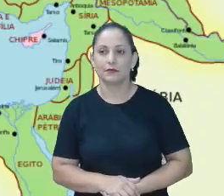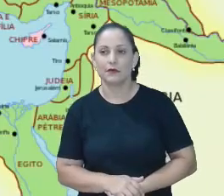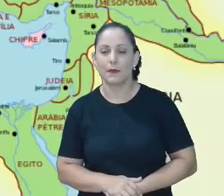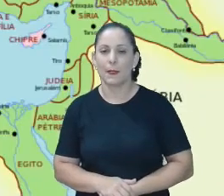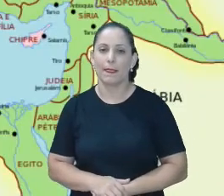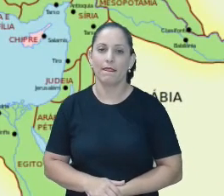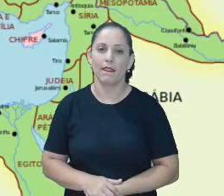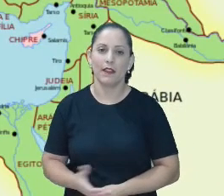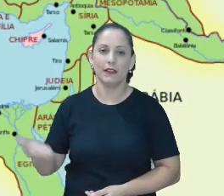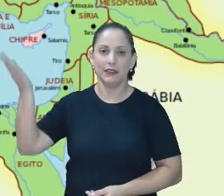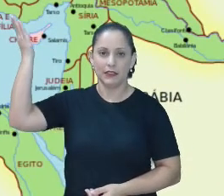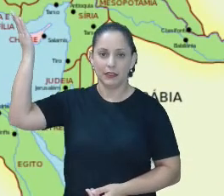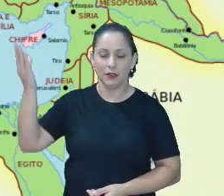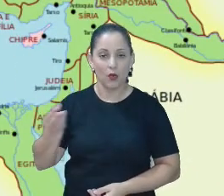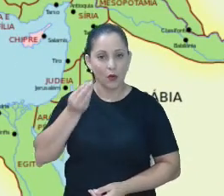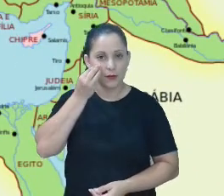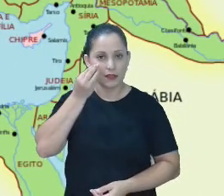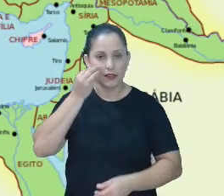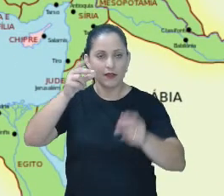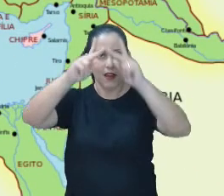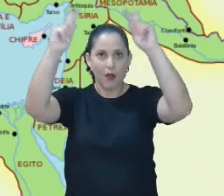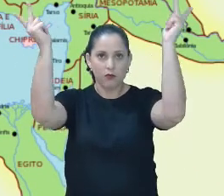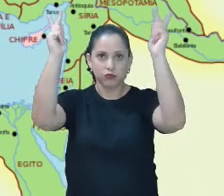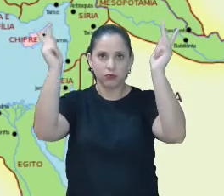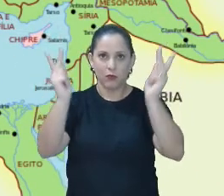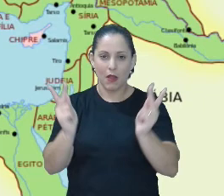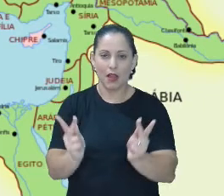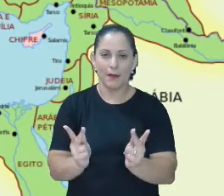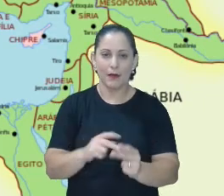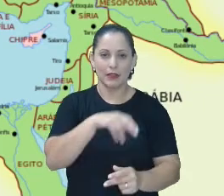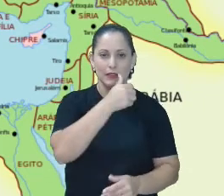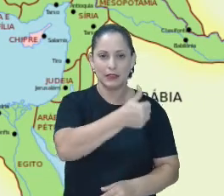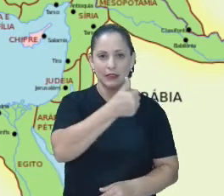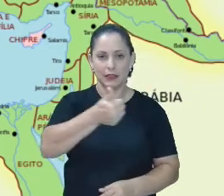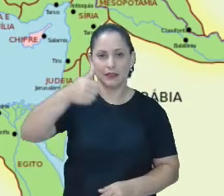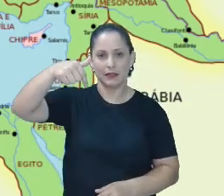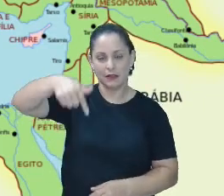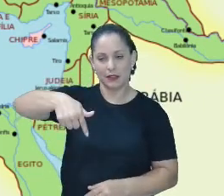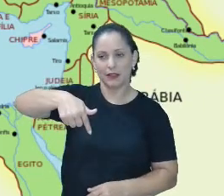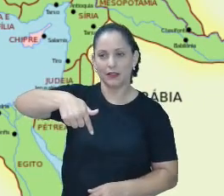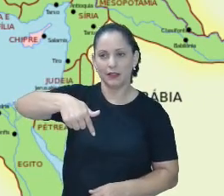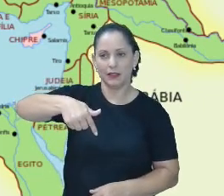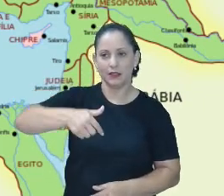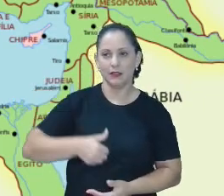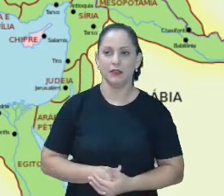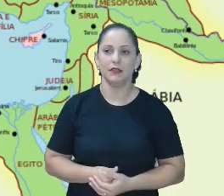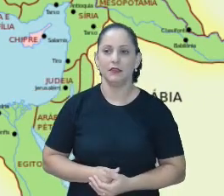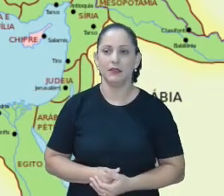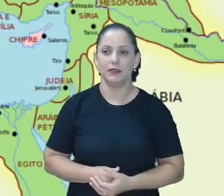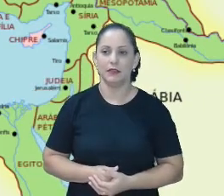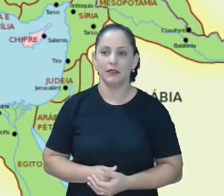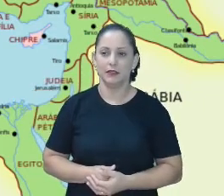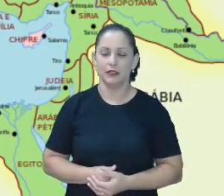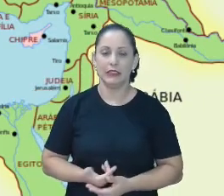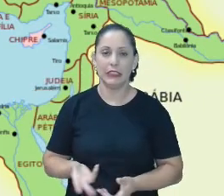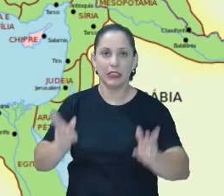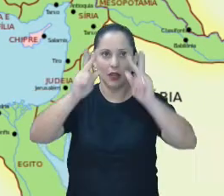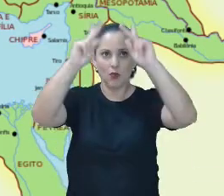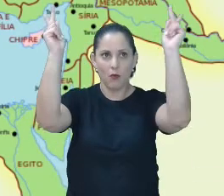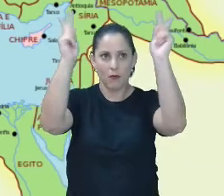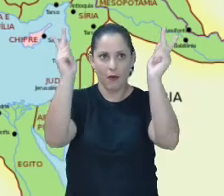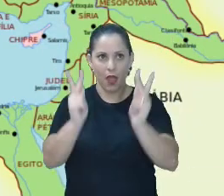uma imagem, né, do mapa do Império Romano em 117. Então, a gente tem aqui ó, o mapa dividido, né,